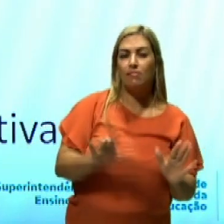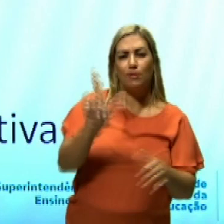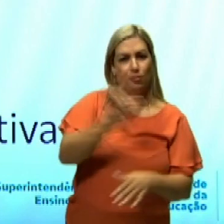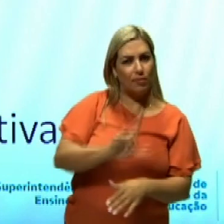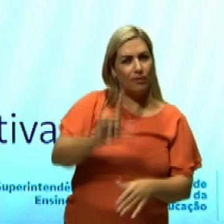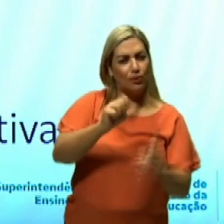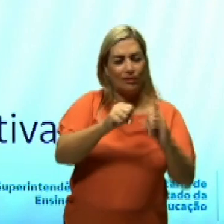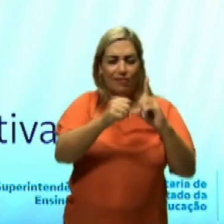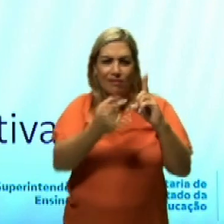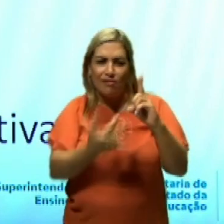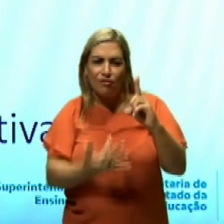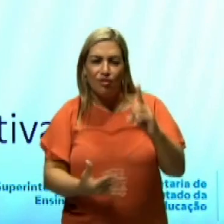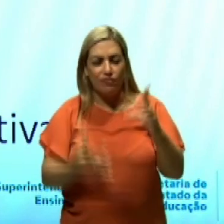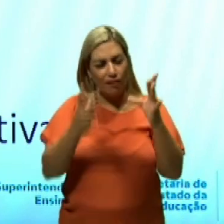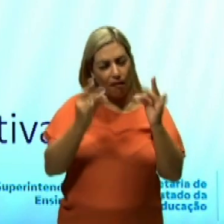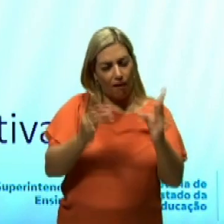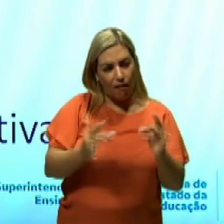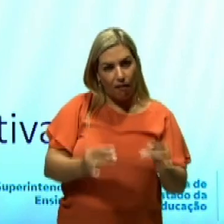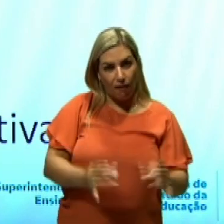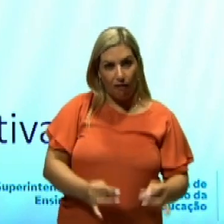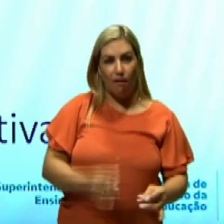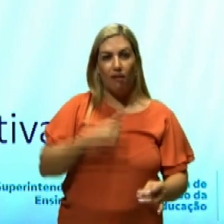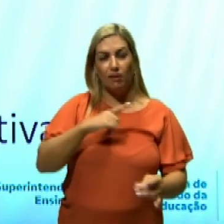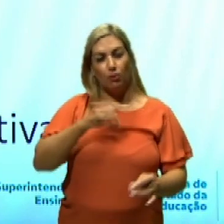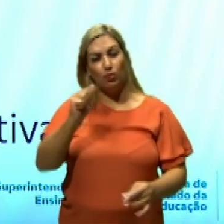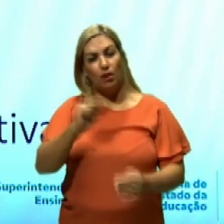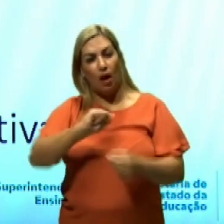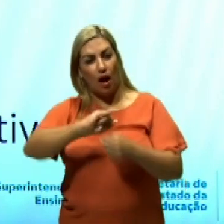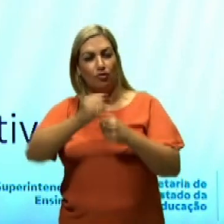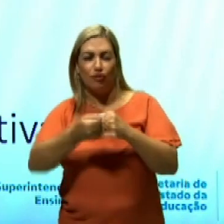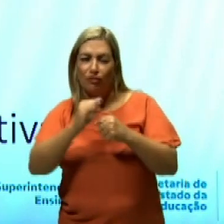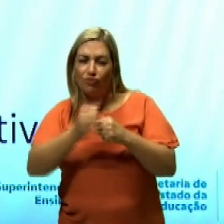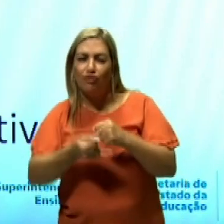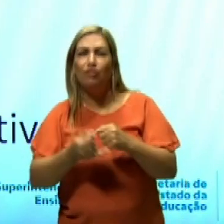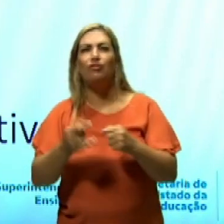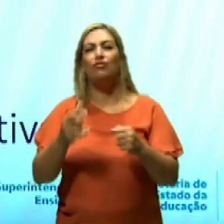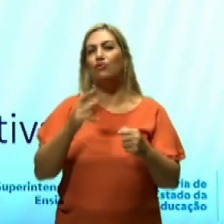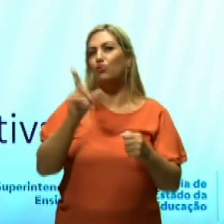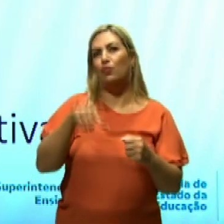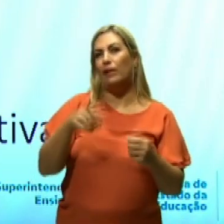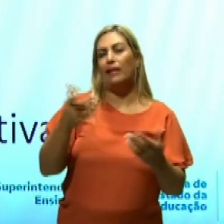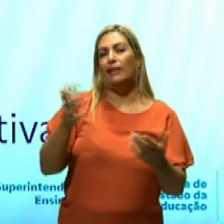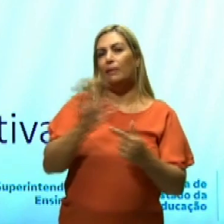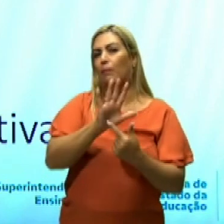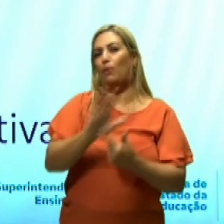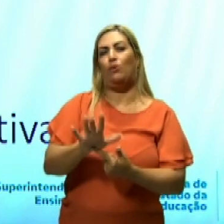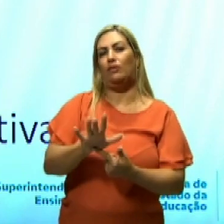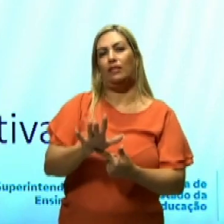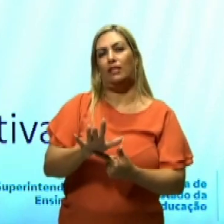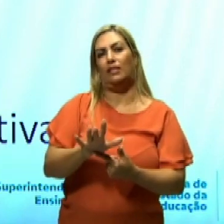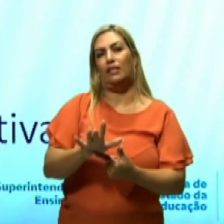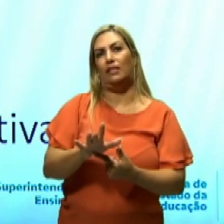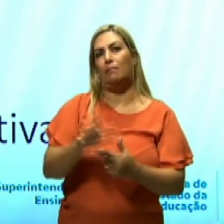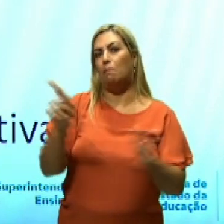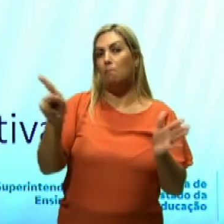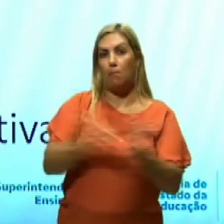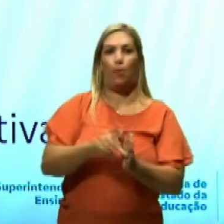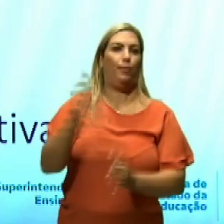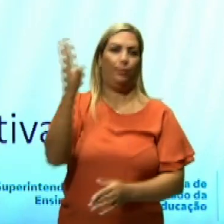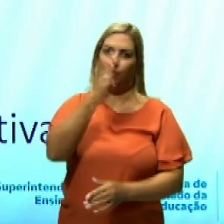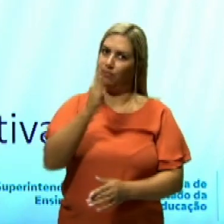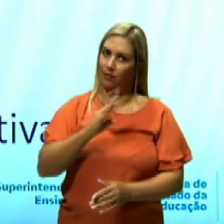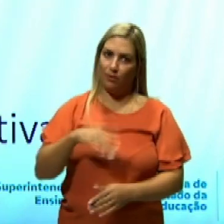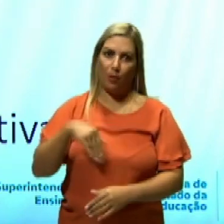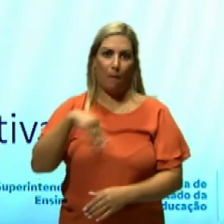muito descritiva então ela vai ter muitos adjetivos e é não é considerada é assim tipicamente